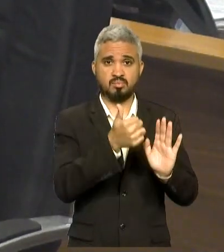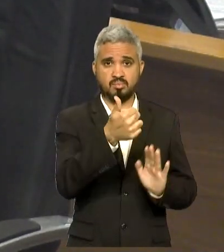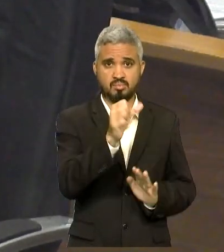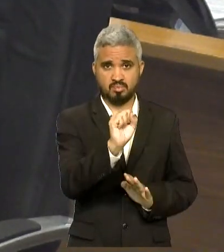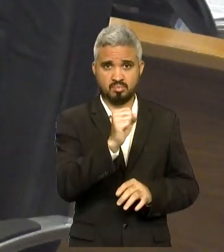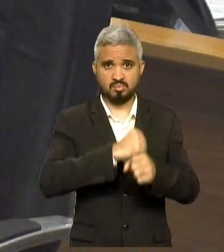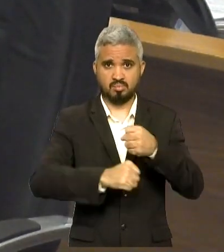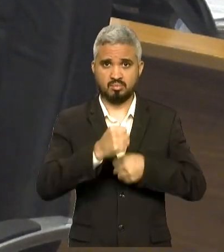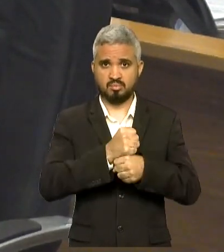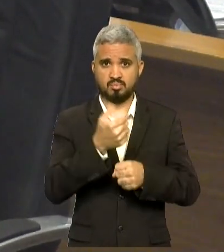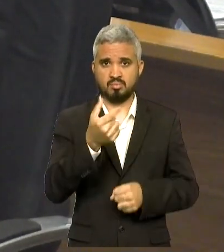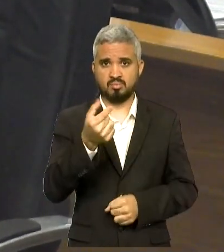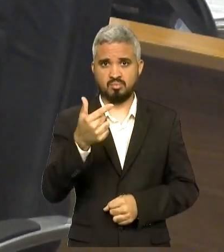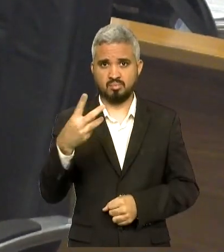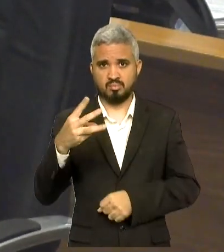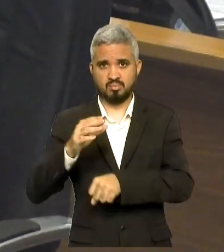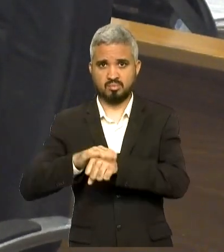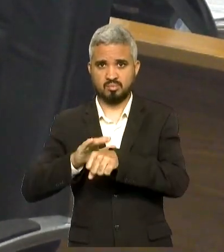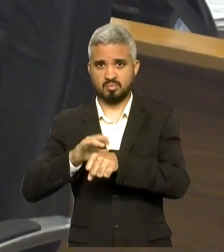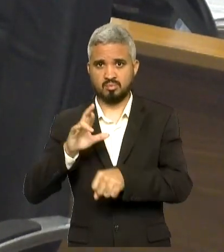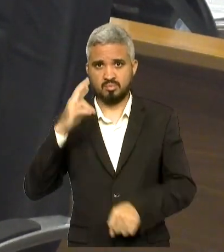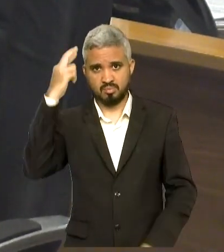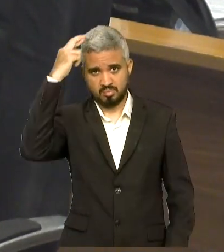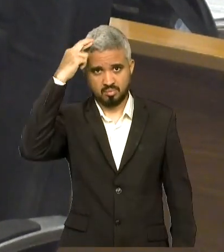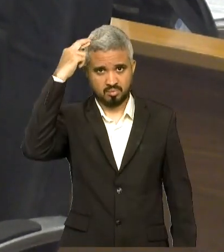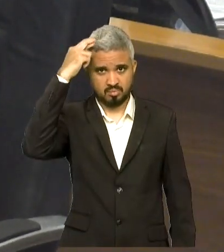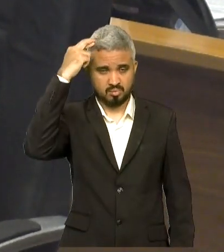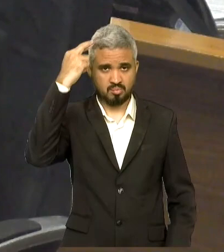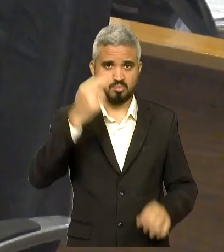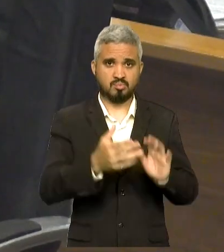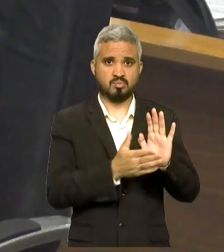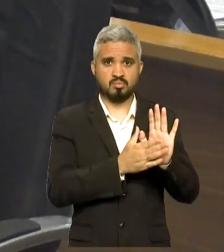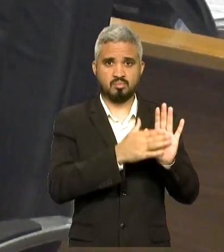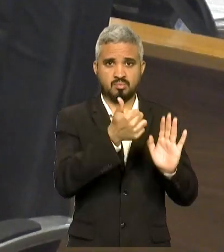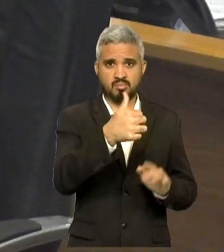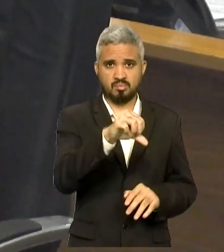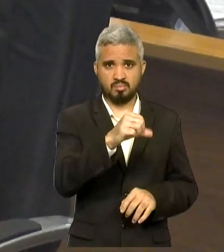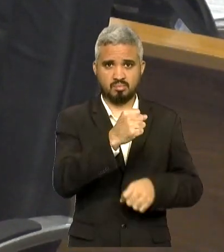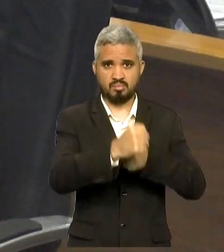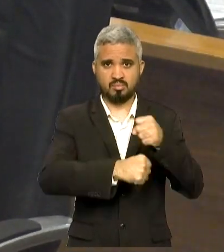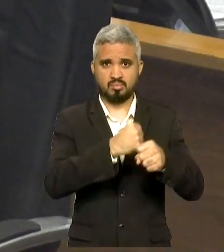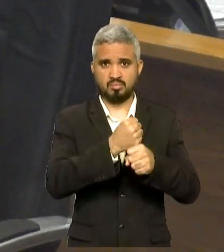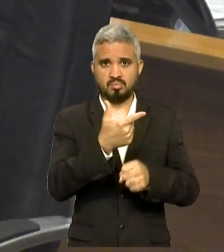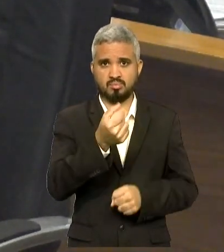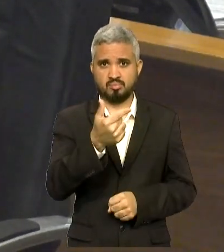18/2023, de autoria do deputado Rio do Amaral. 19/2024, de autoria do deputado Antônio Pereira,